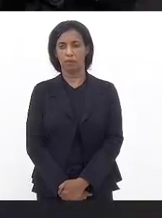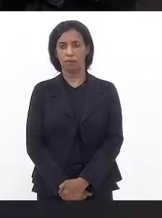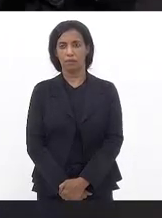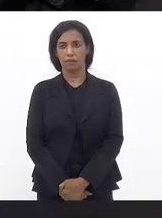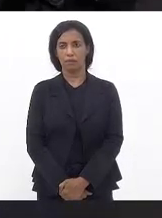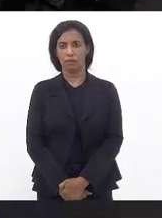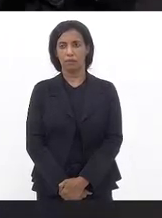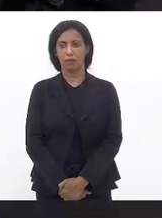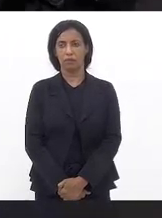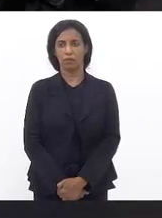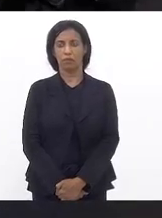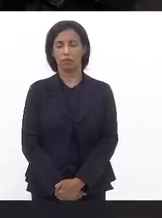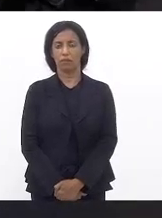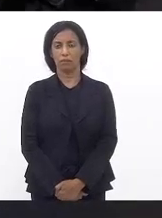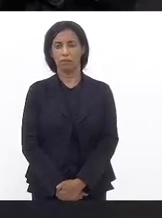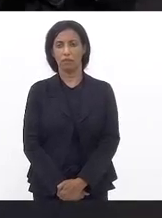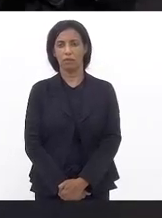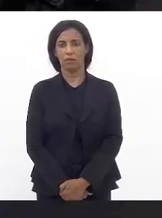o